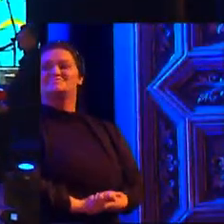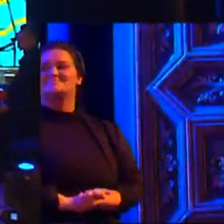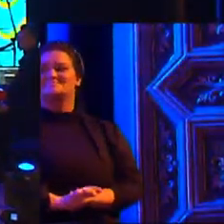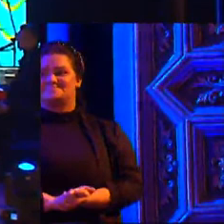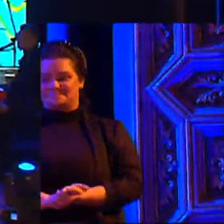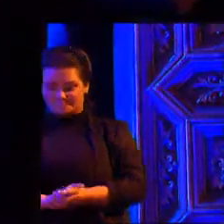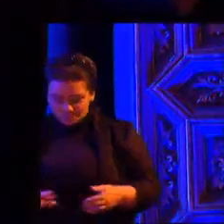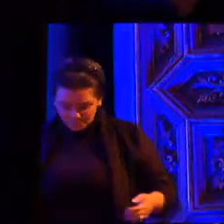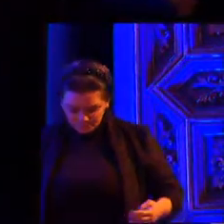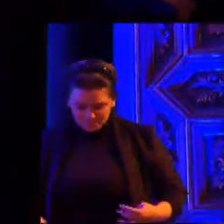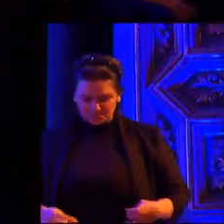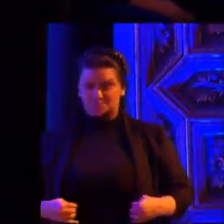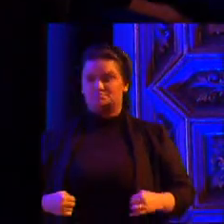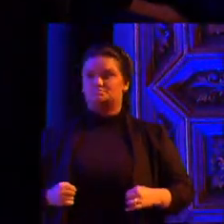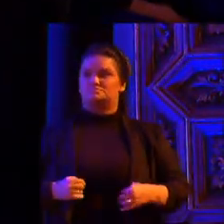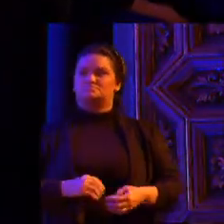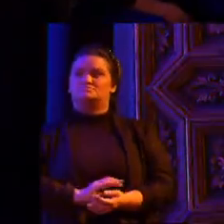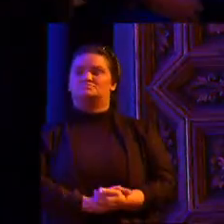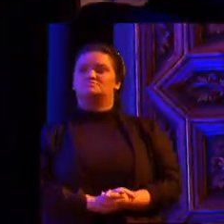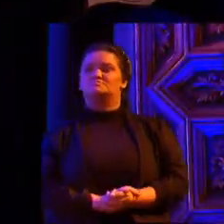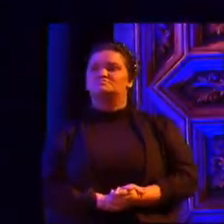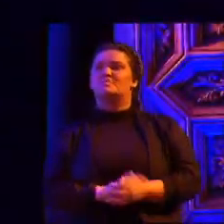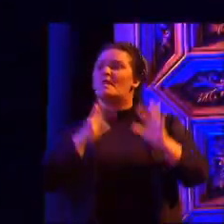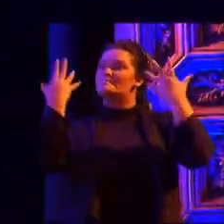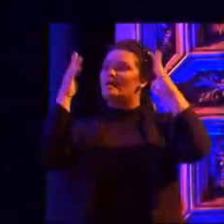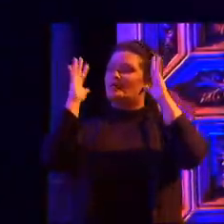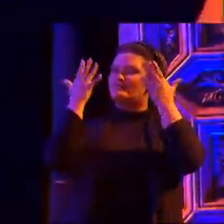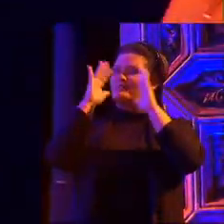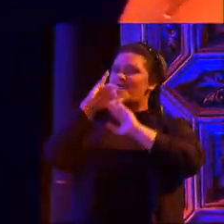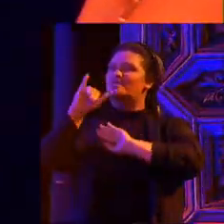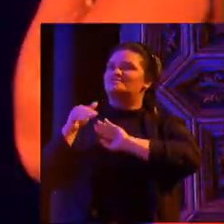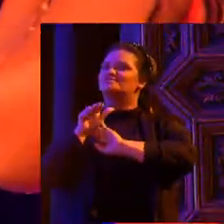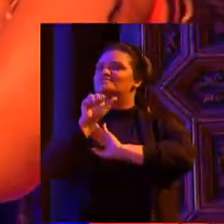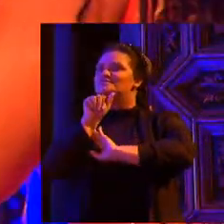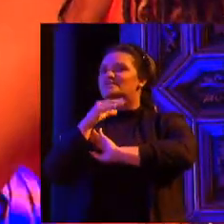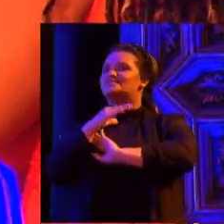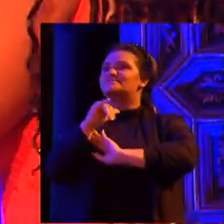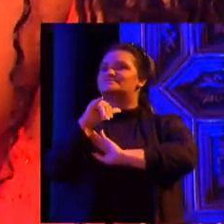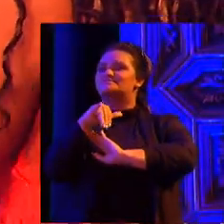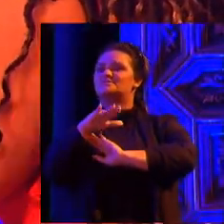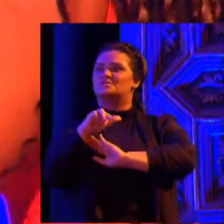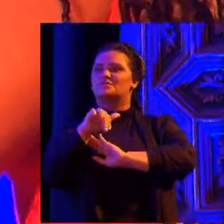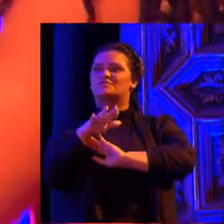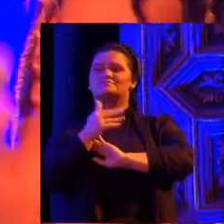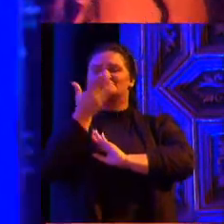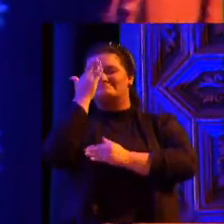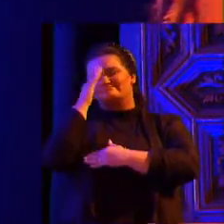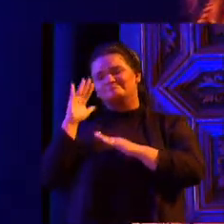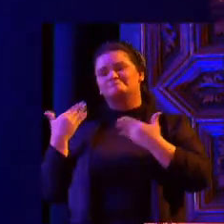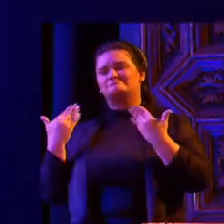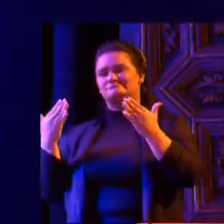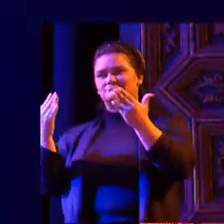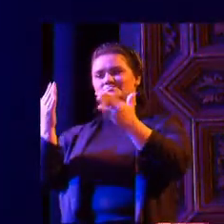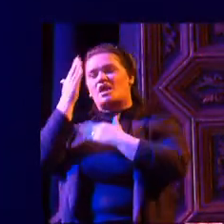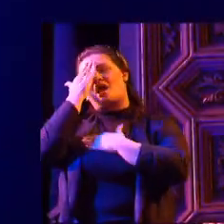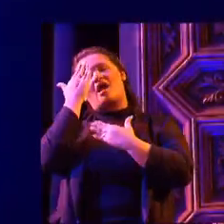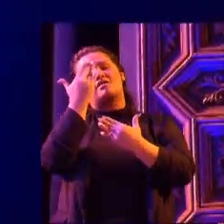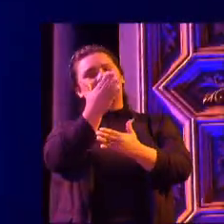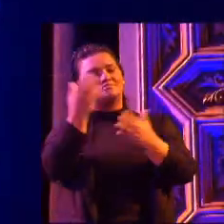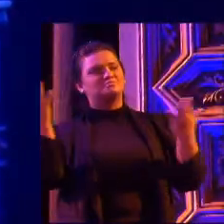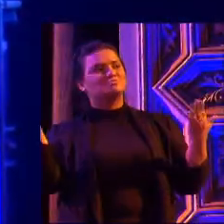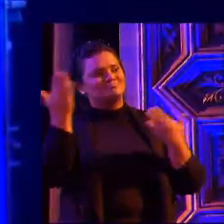gente. Opa, valeu. Parabéns. Parabéns, Jacinto. Ficamos honrados em poder entregar esse prêmio. Agradeço